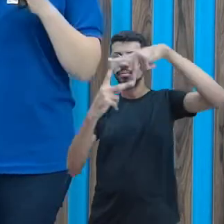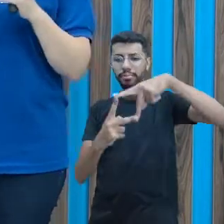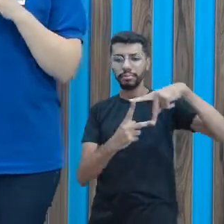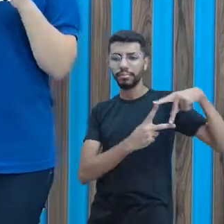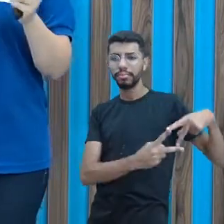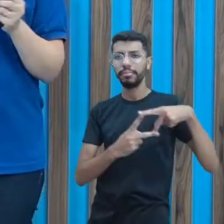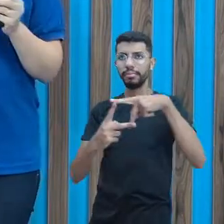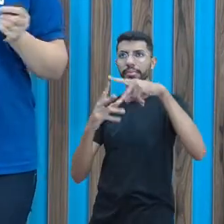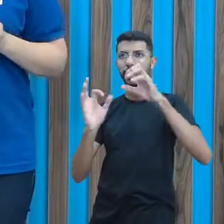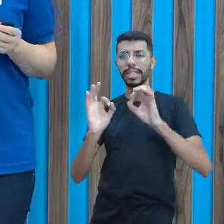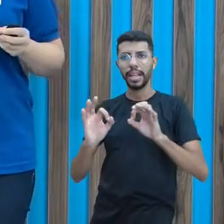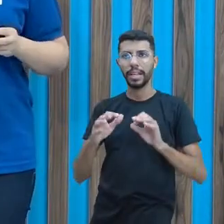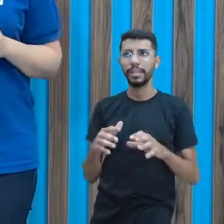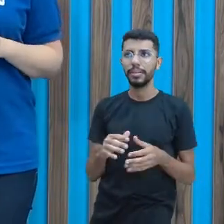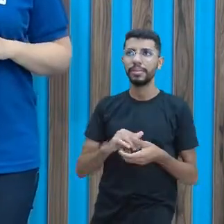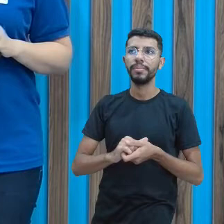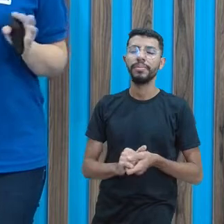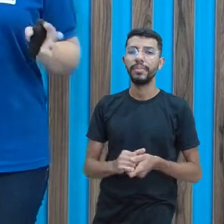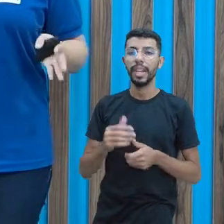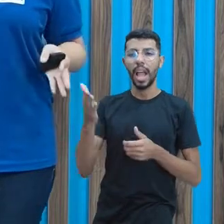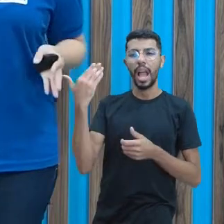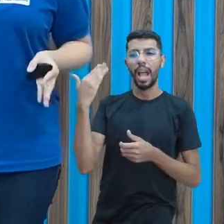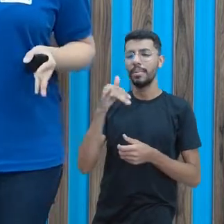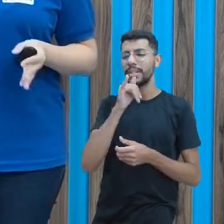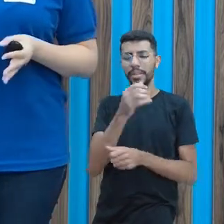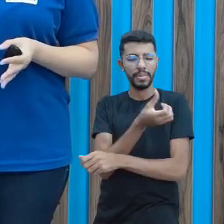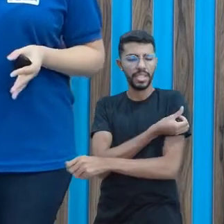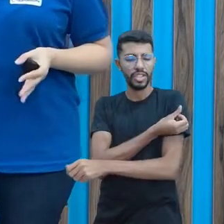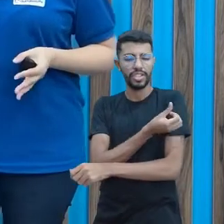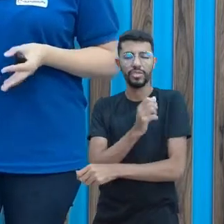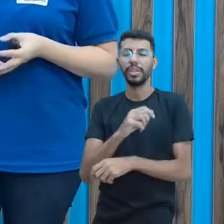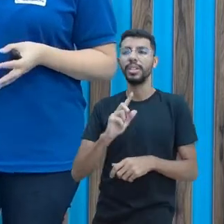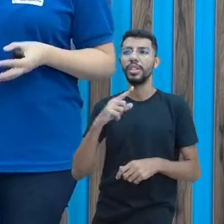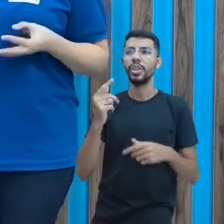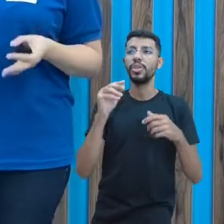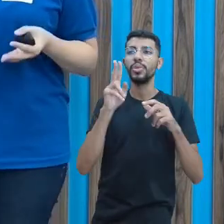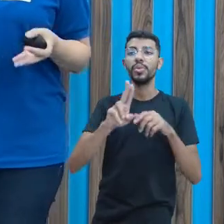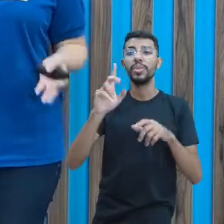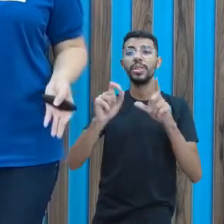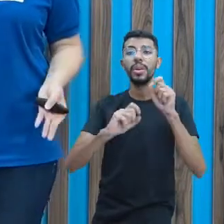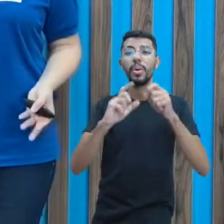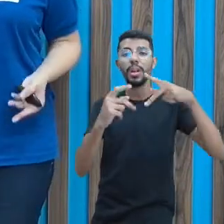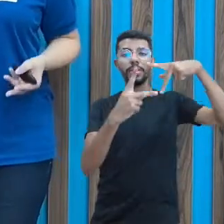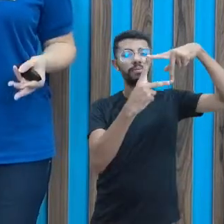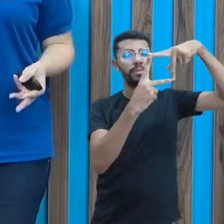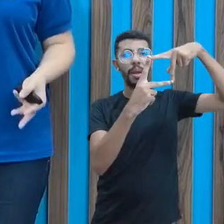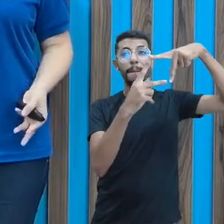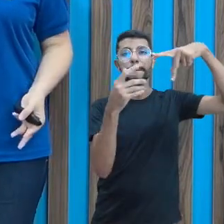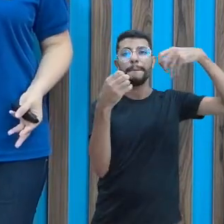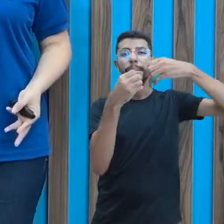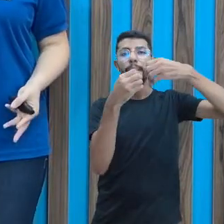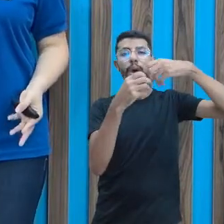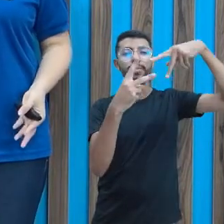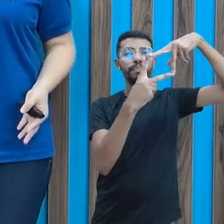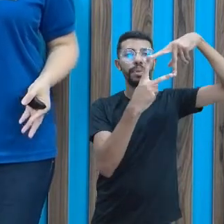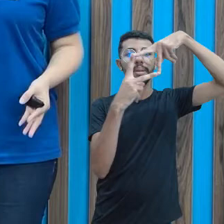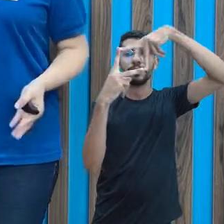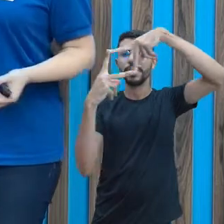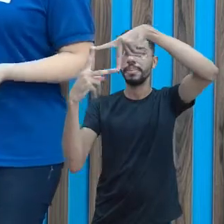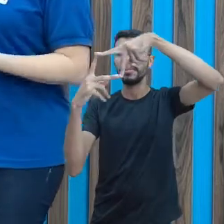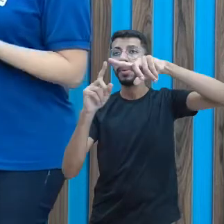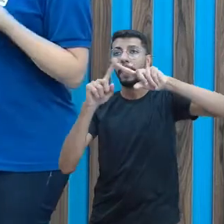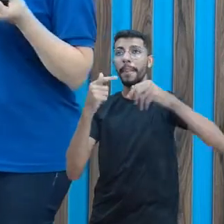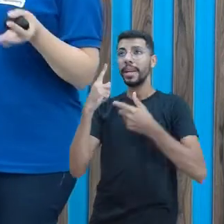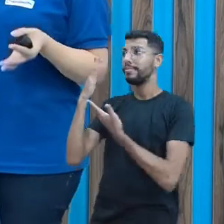os quadrinhos mais próximos e tal. A gente até brincou com a palavra, né, a maneira prototípica da gente visualizar um conteúdo.